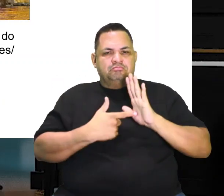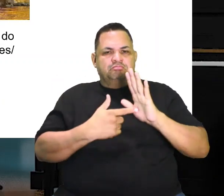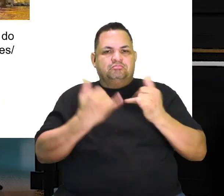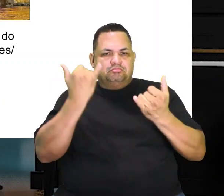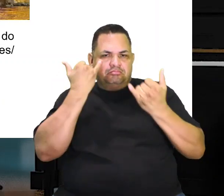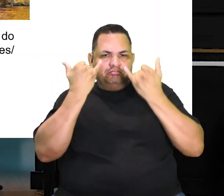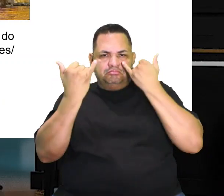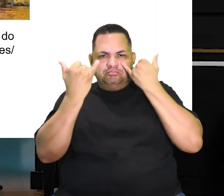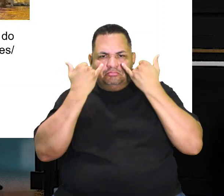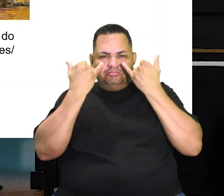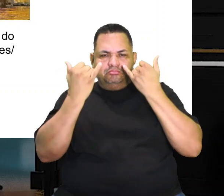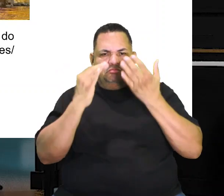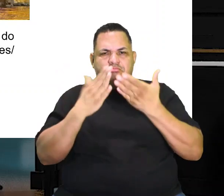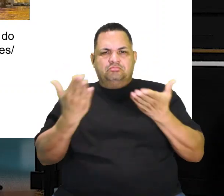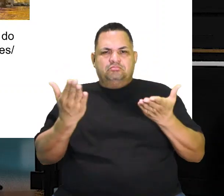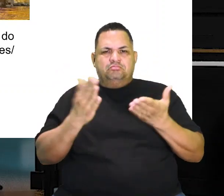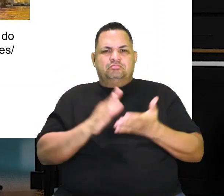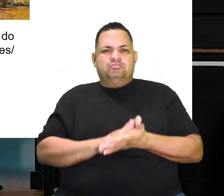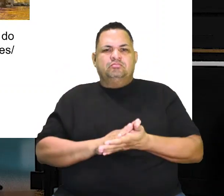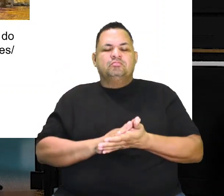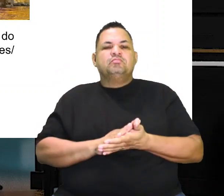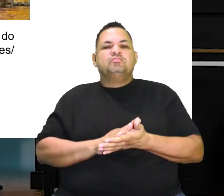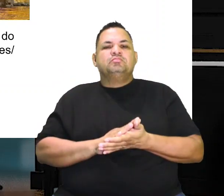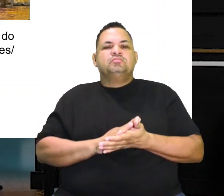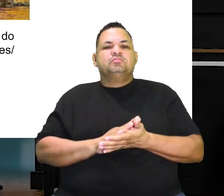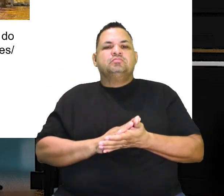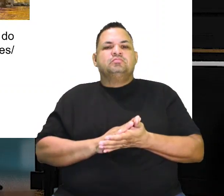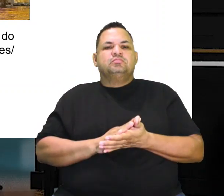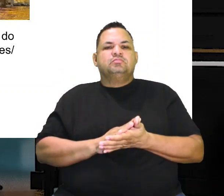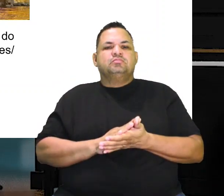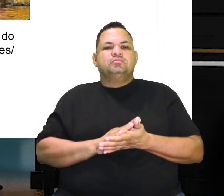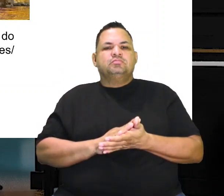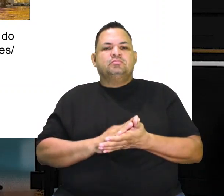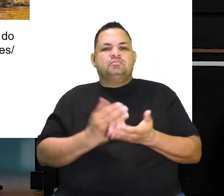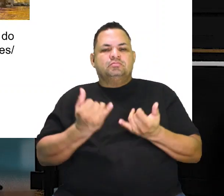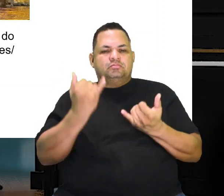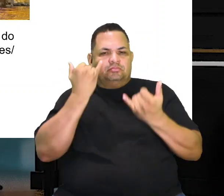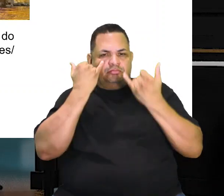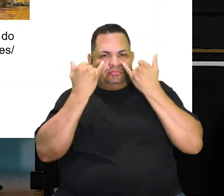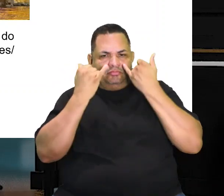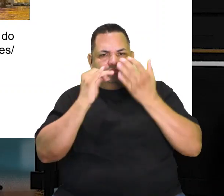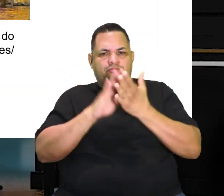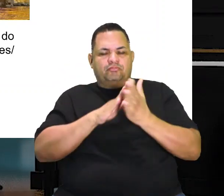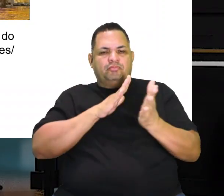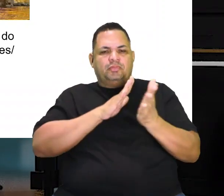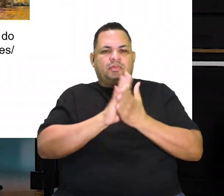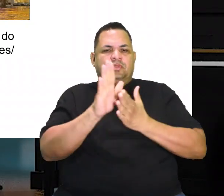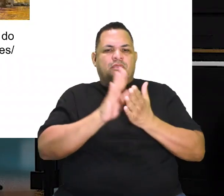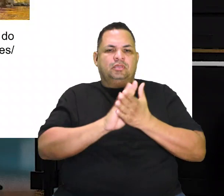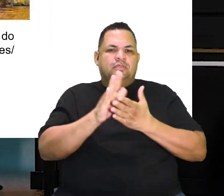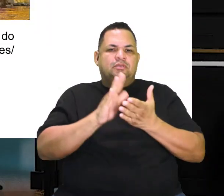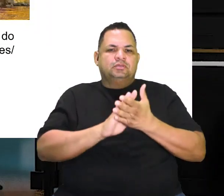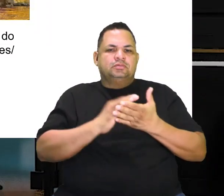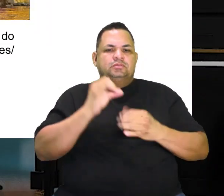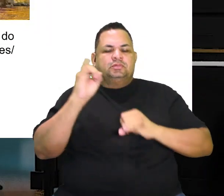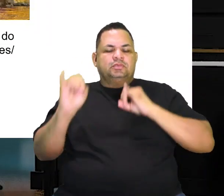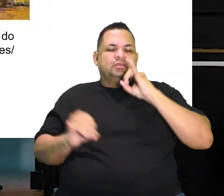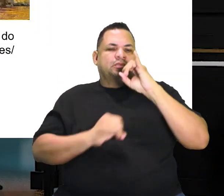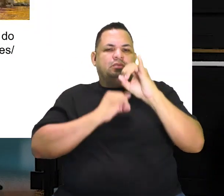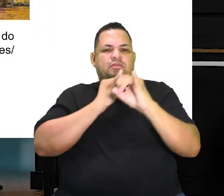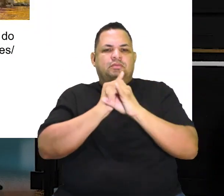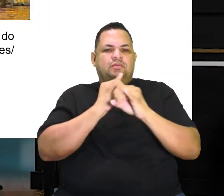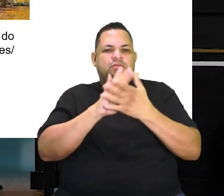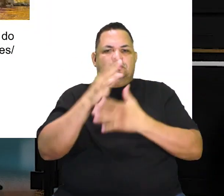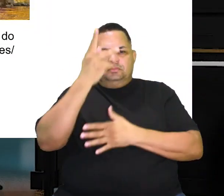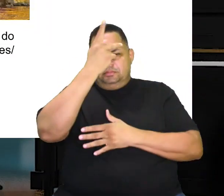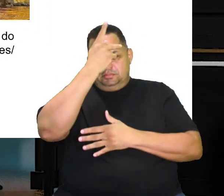informações sobre essas manifestações culturais são mais informações de jornais, né, de sites, que